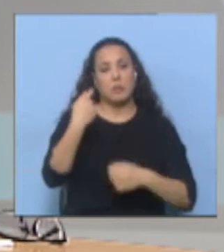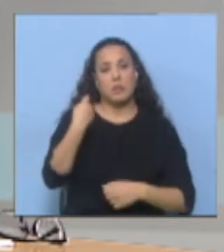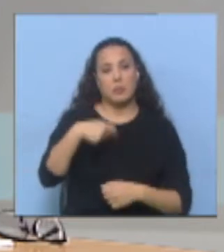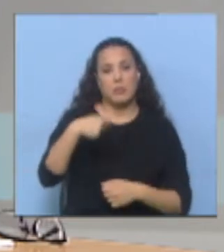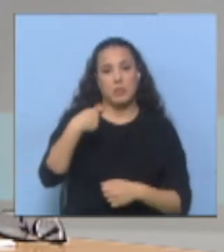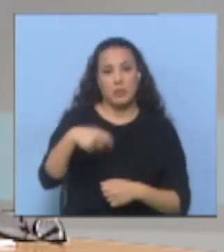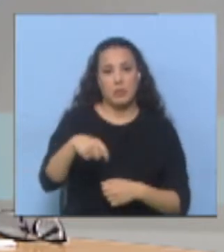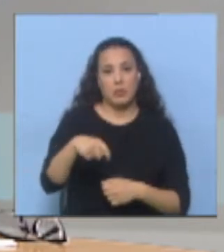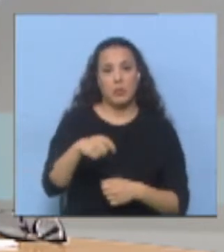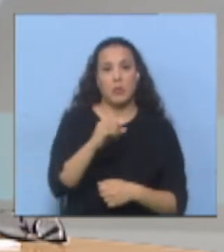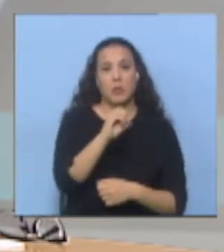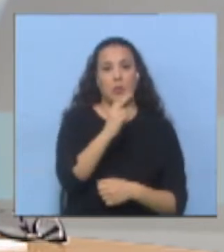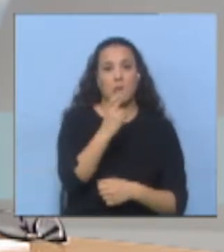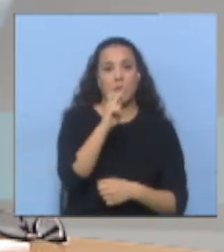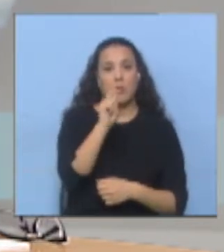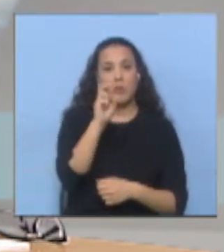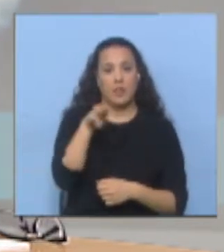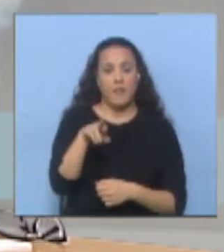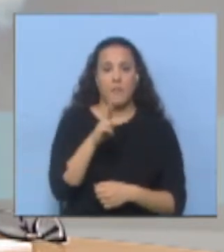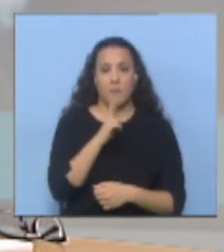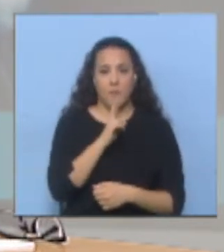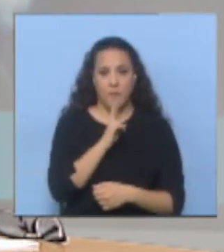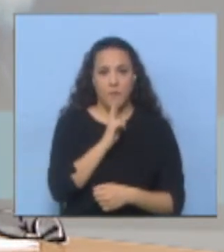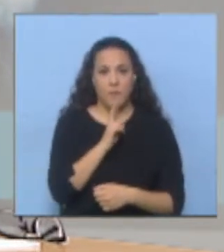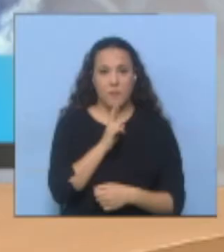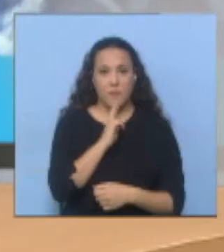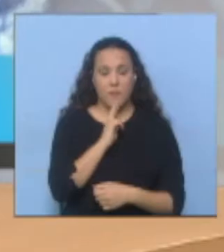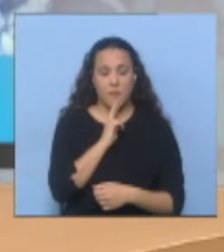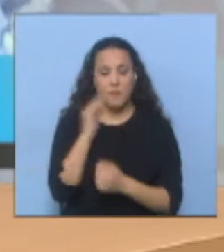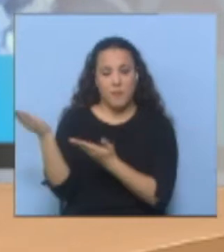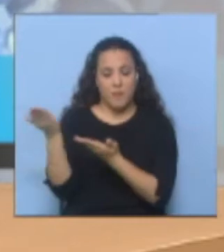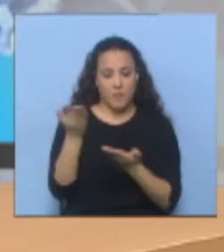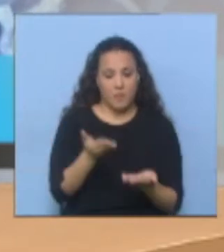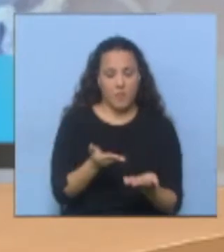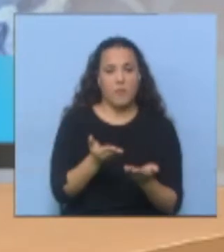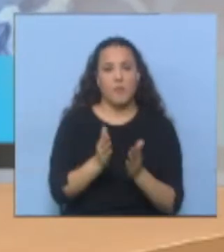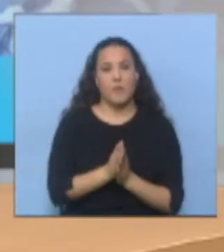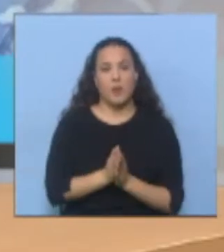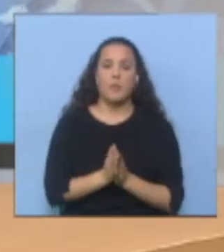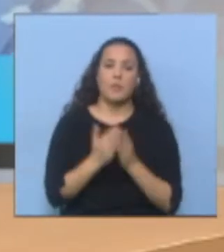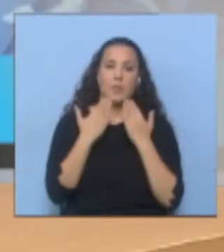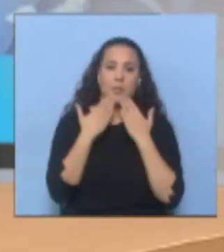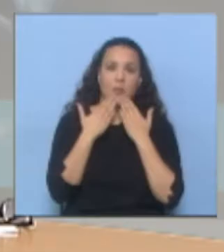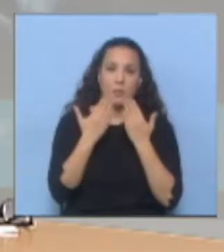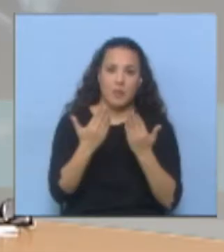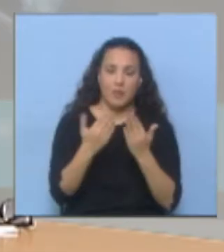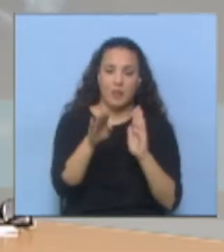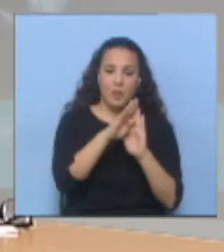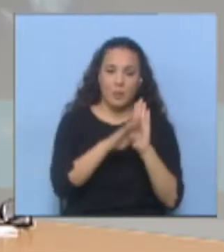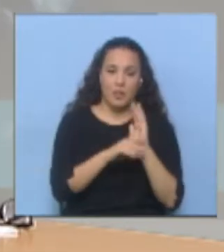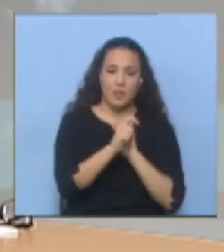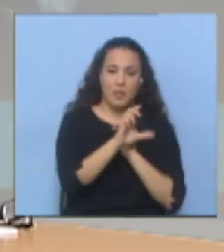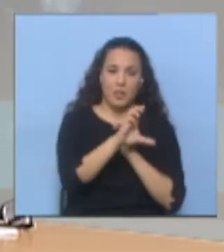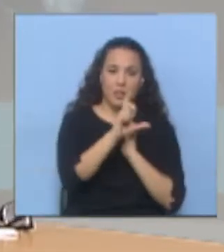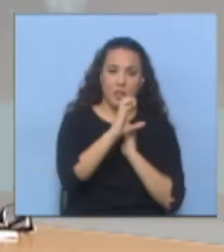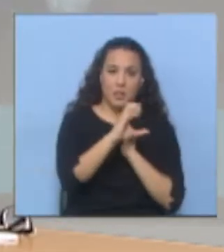Empresarial Ora em Fátima, Purificação Reis, que está hoje connosco. Muito boa tarde. Muito boa tarde. Obrigado por estar no programa Eclésia. Pedir-lhe, antes de mais, que